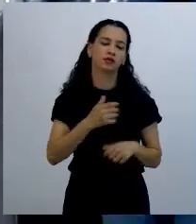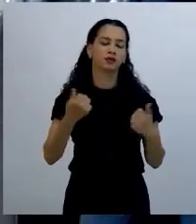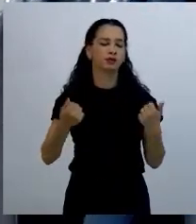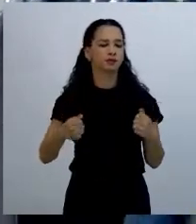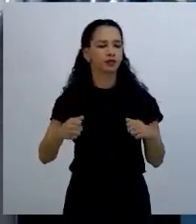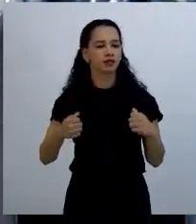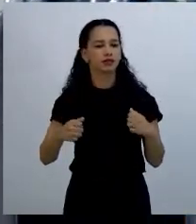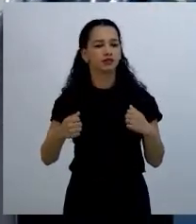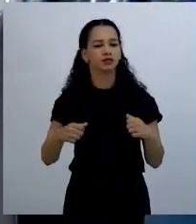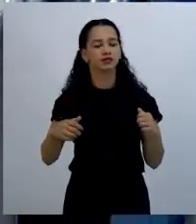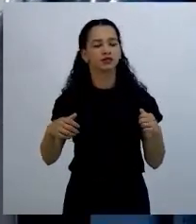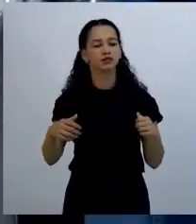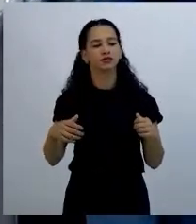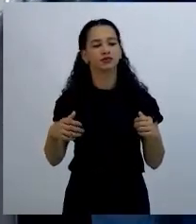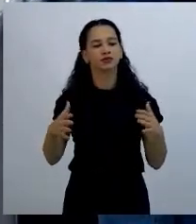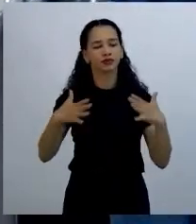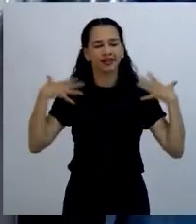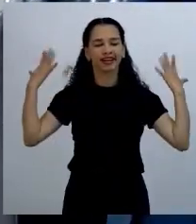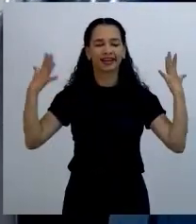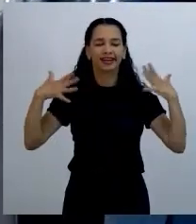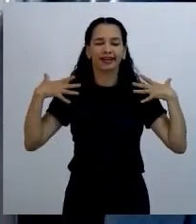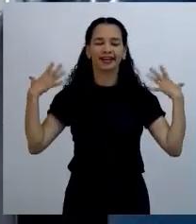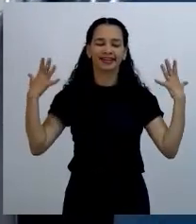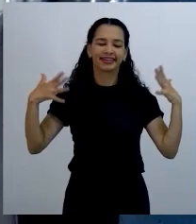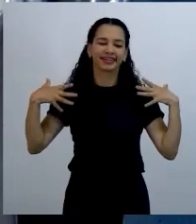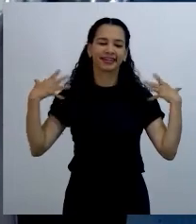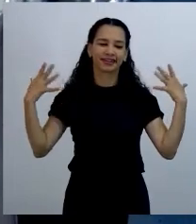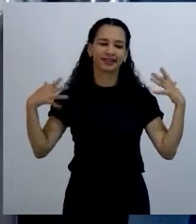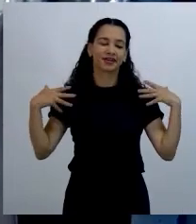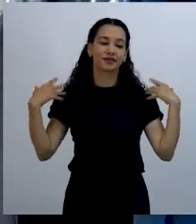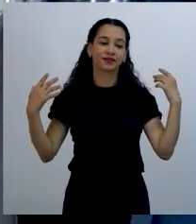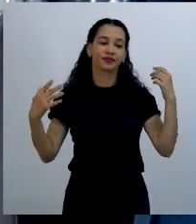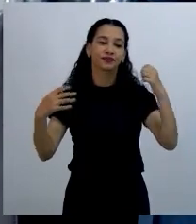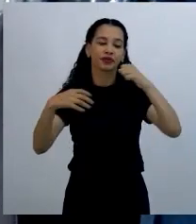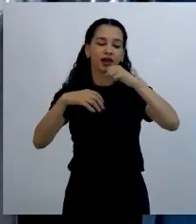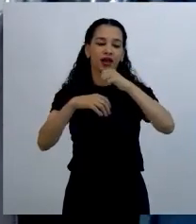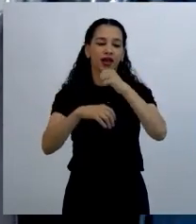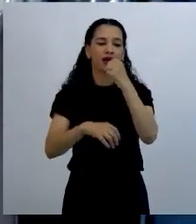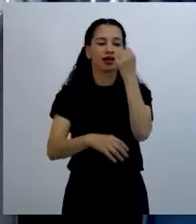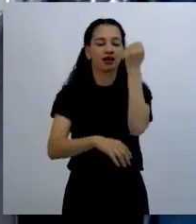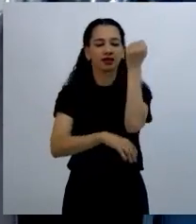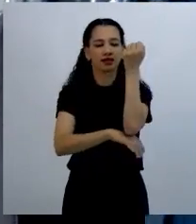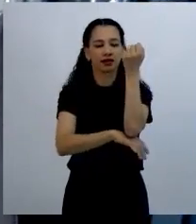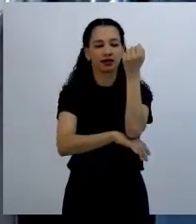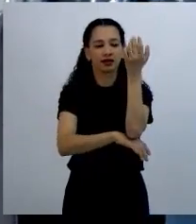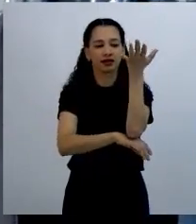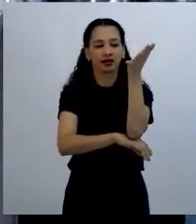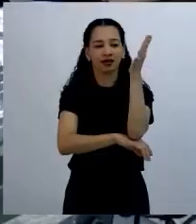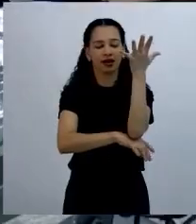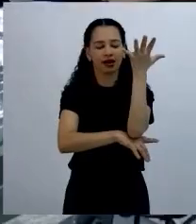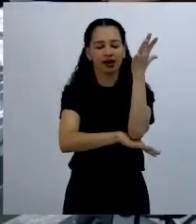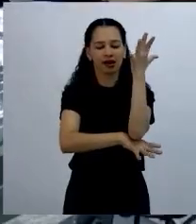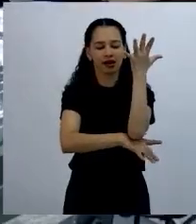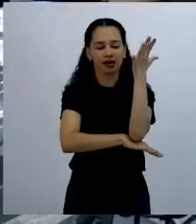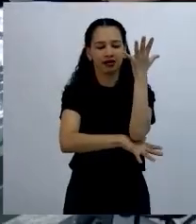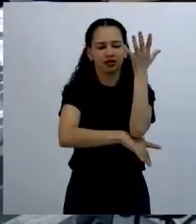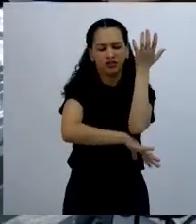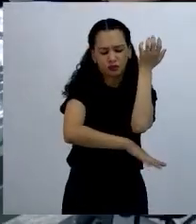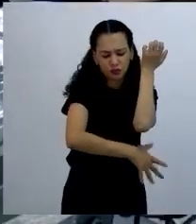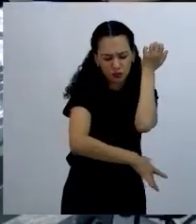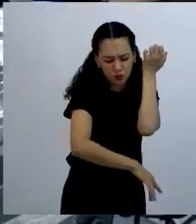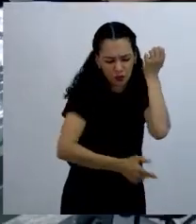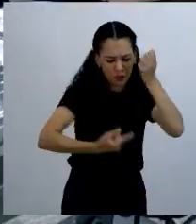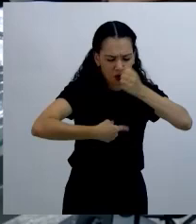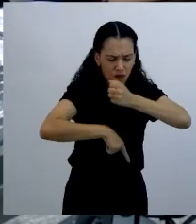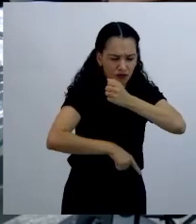o meu contentamento e é tão belo porque o apóstolo Paulo no capítulo 3 que é o capítulo anterior é o primeiro verso ele vai dizer